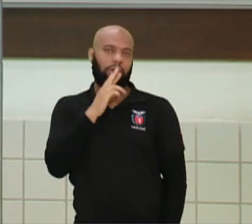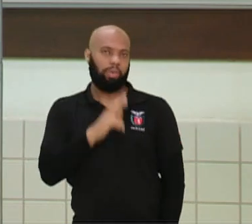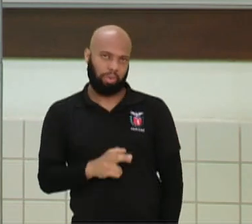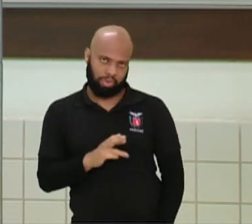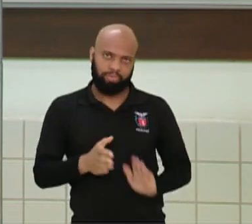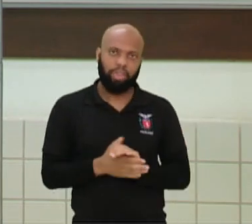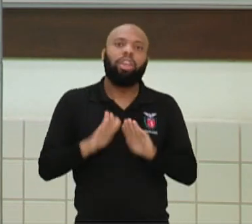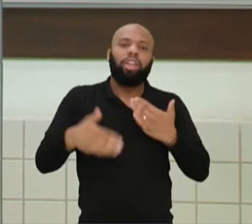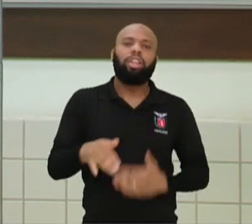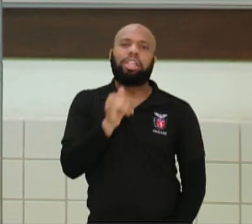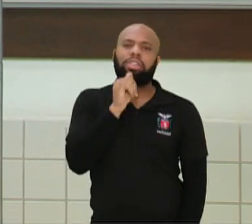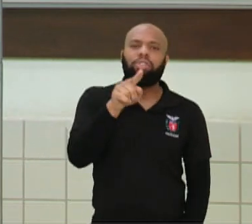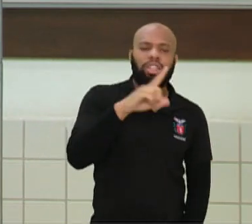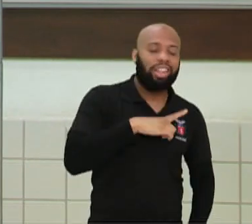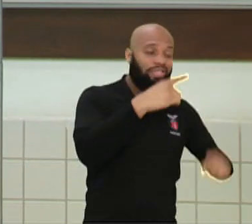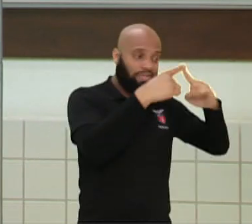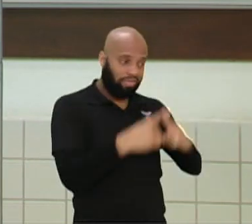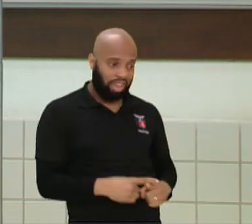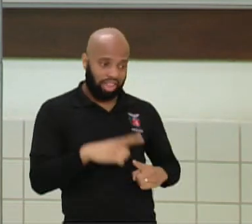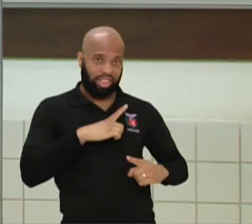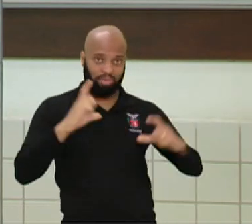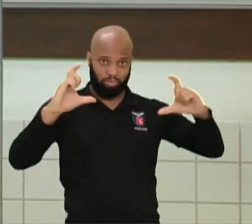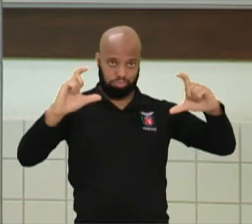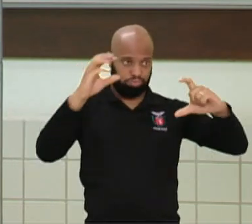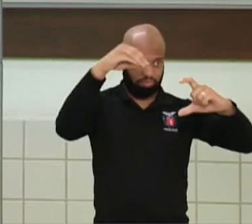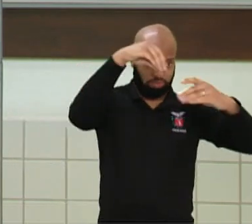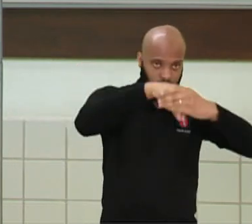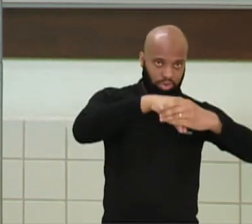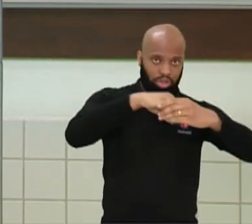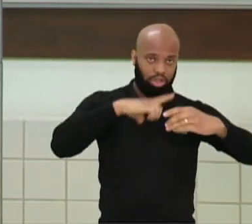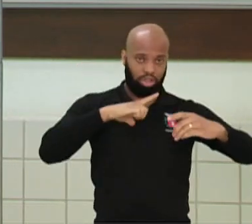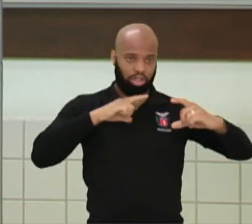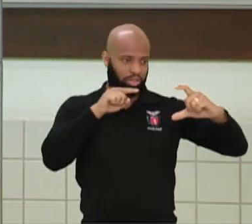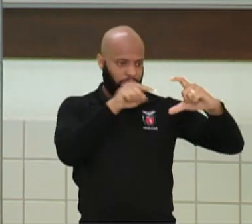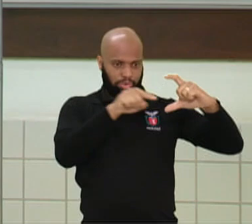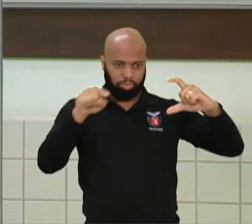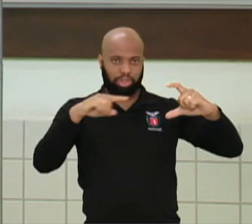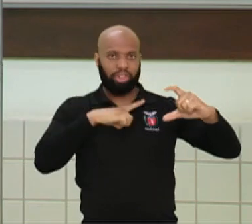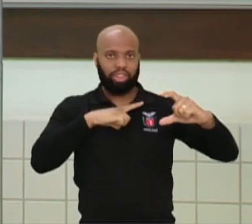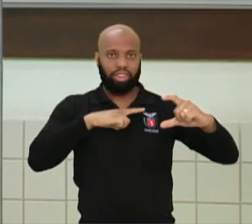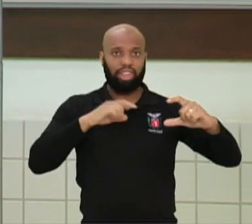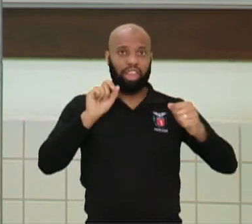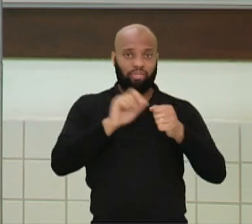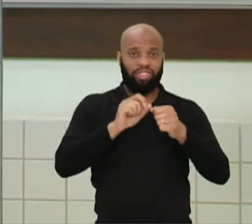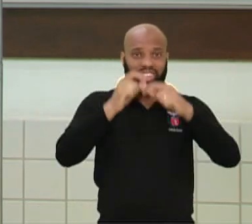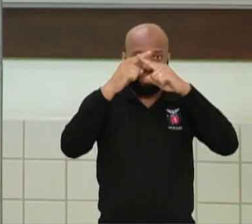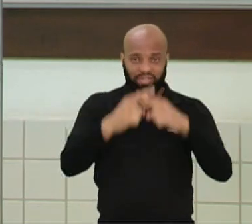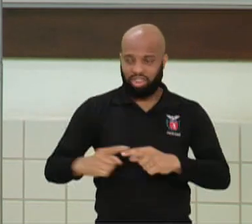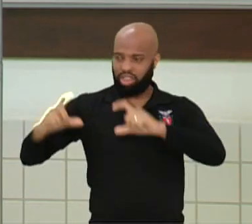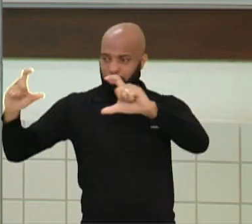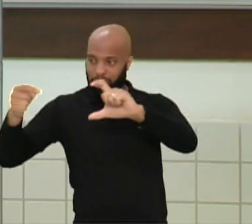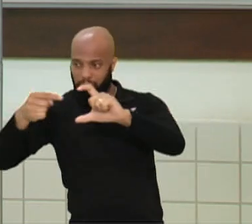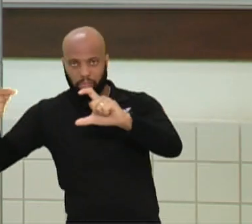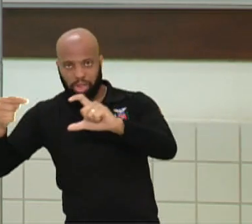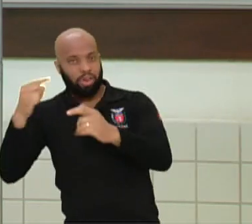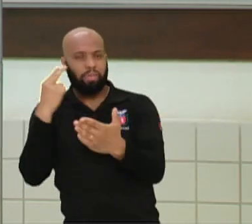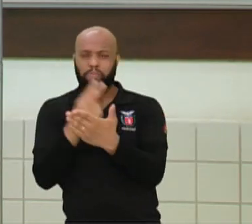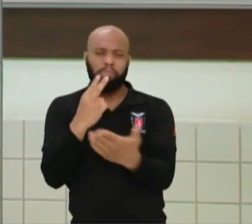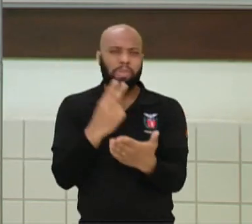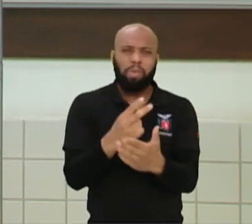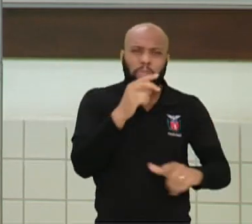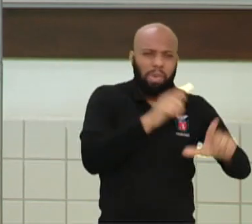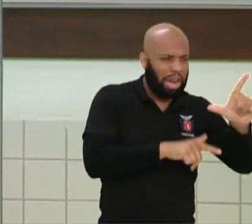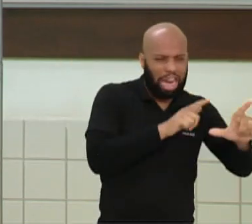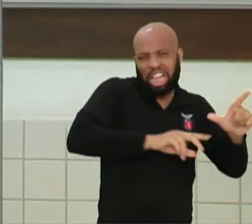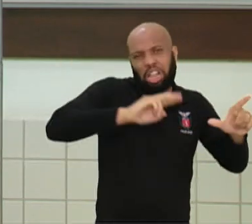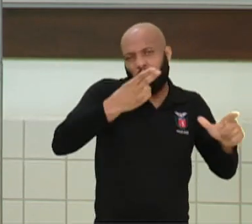multiplicação da soma de dois termos pela diferença dos mesmos dois termos, qual que vai ser o resultado?